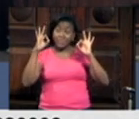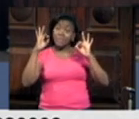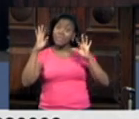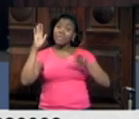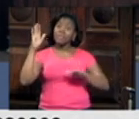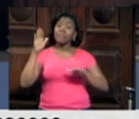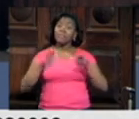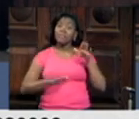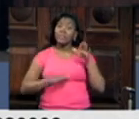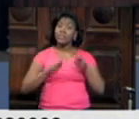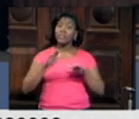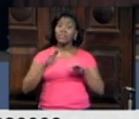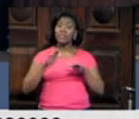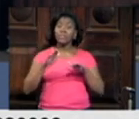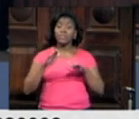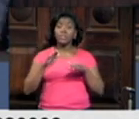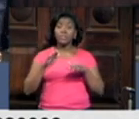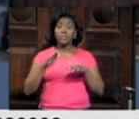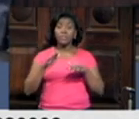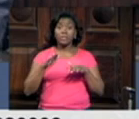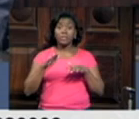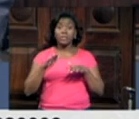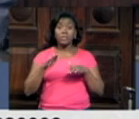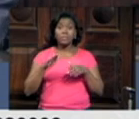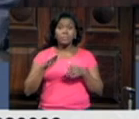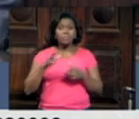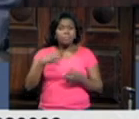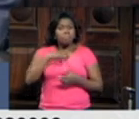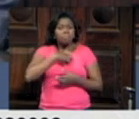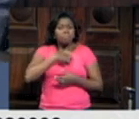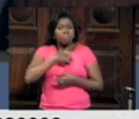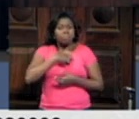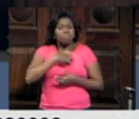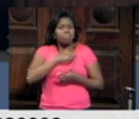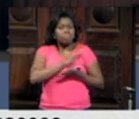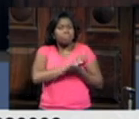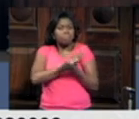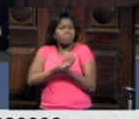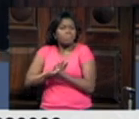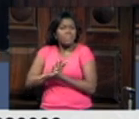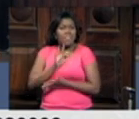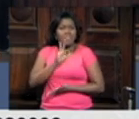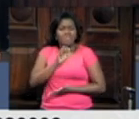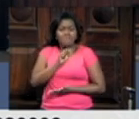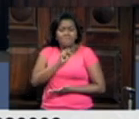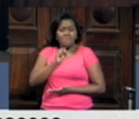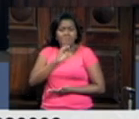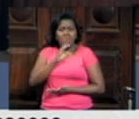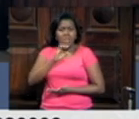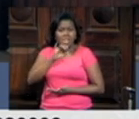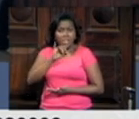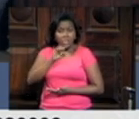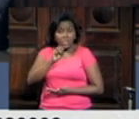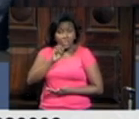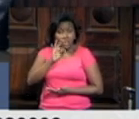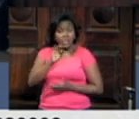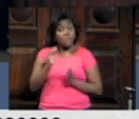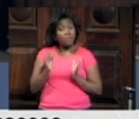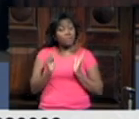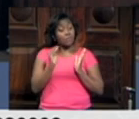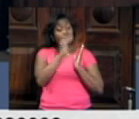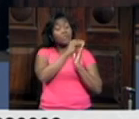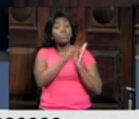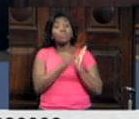talvez, pelo hábito fascista que tem, ainda incluiu algumas